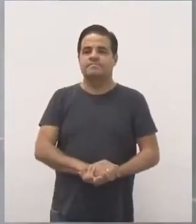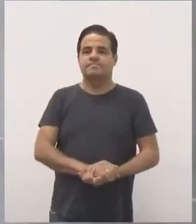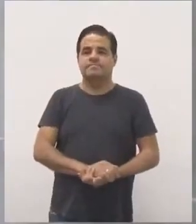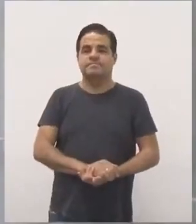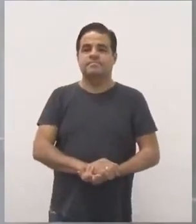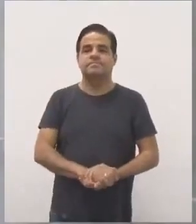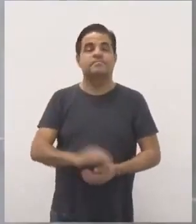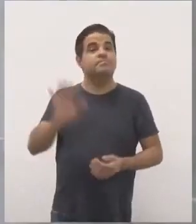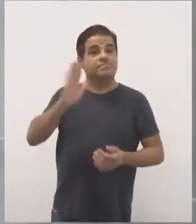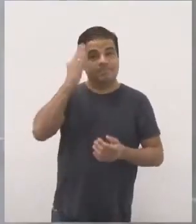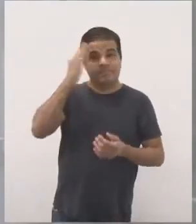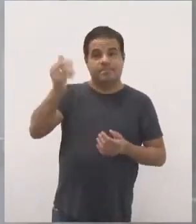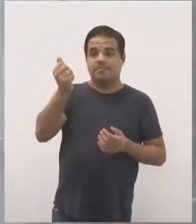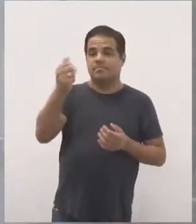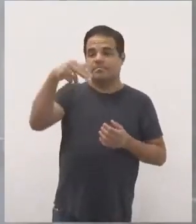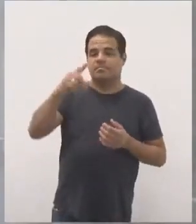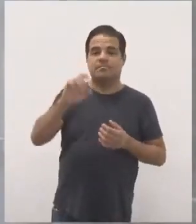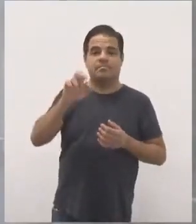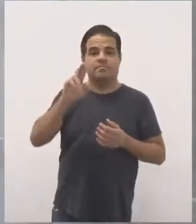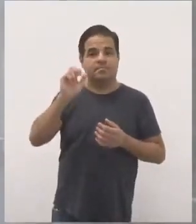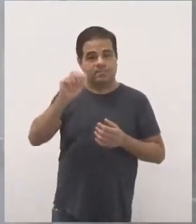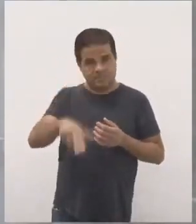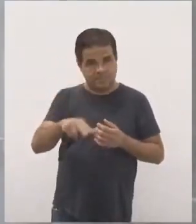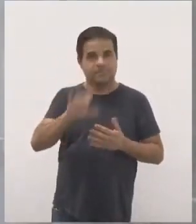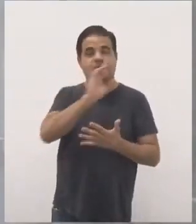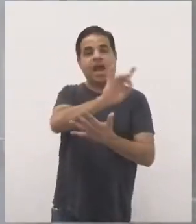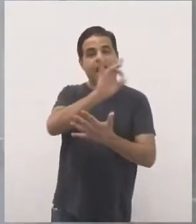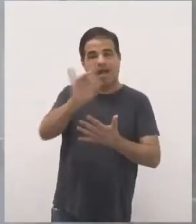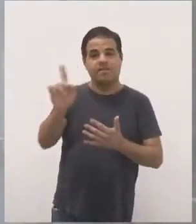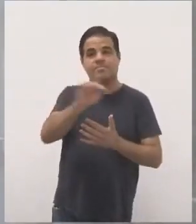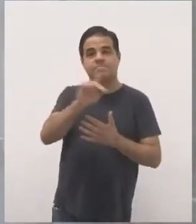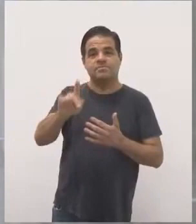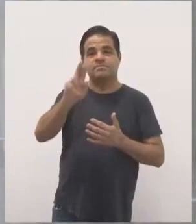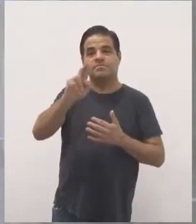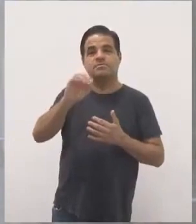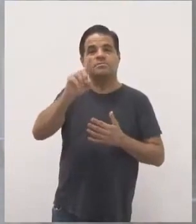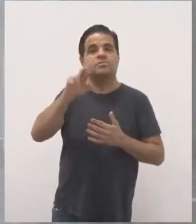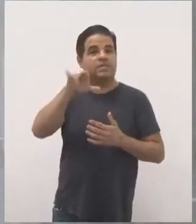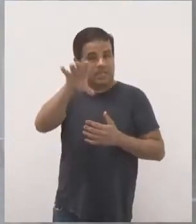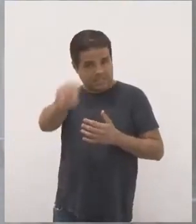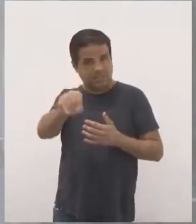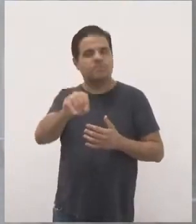Obrigada, Anderson. Obrigada, Ilana. Obrigada, professor Rodrigo.